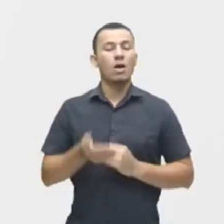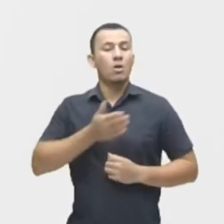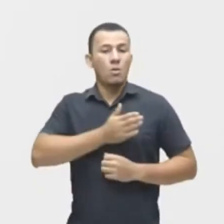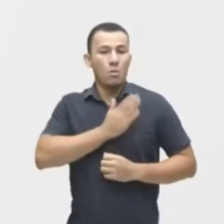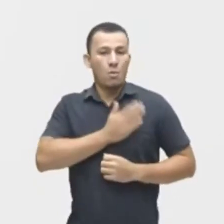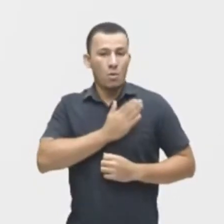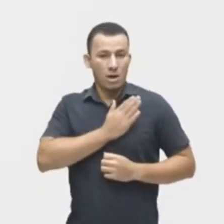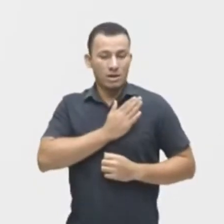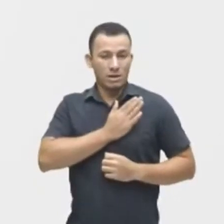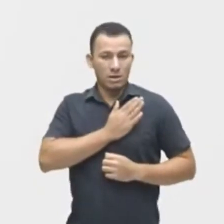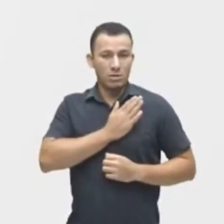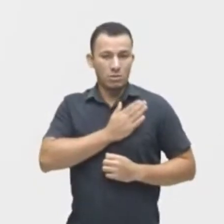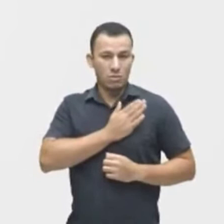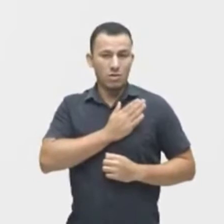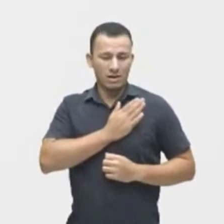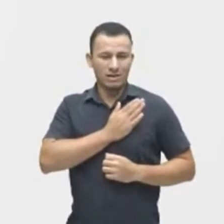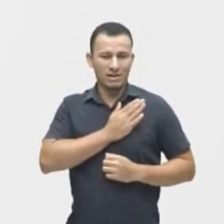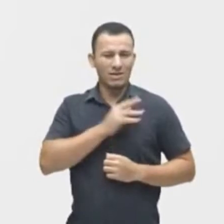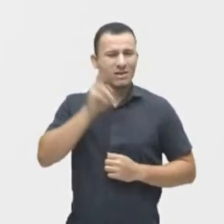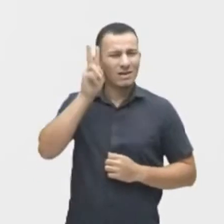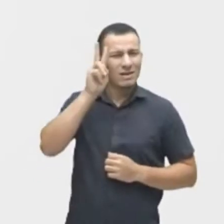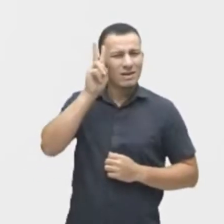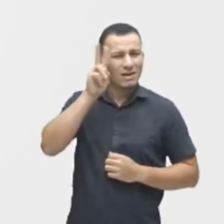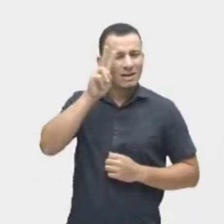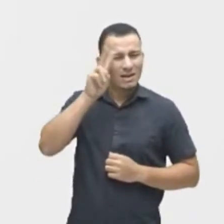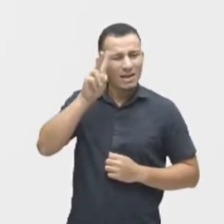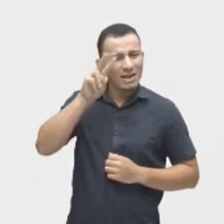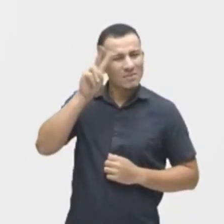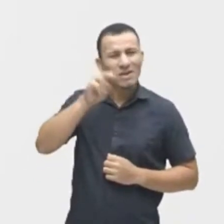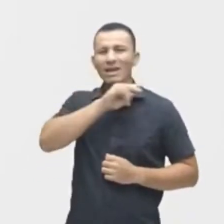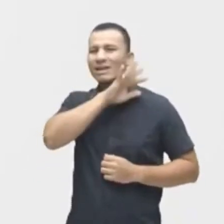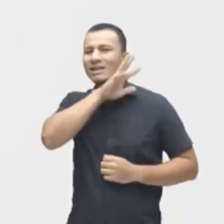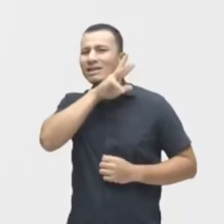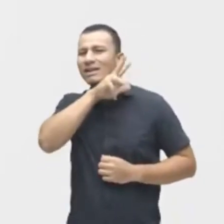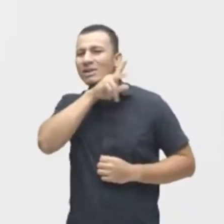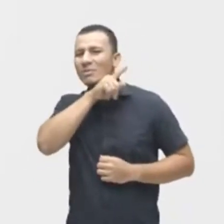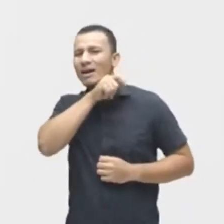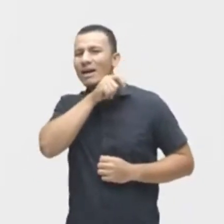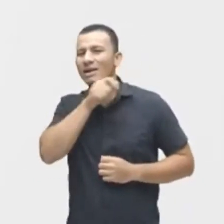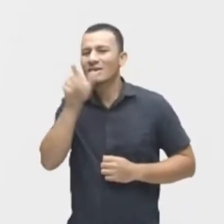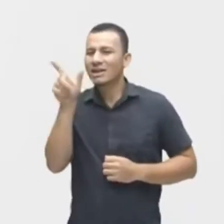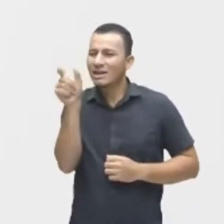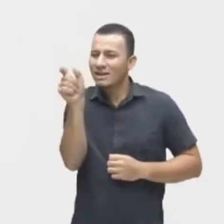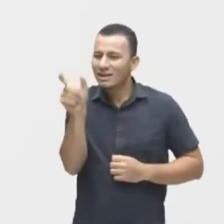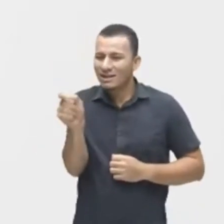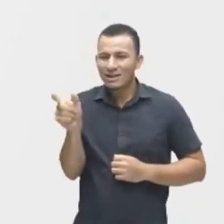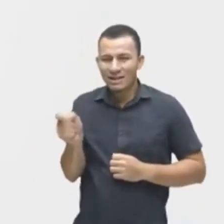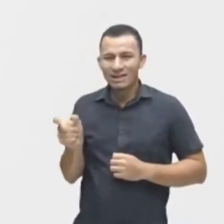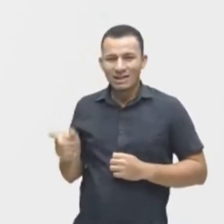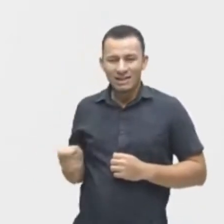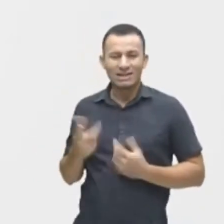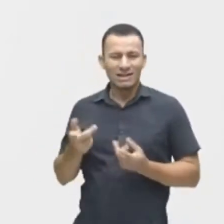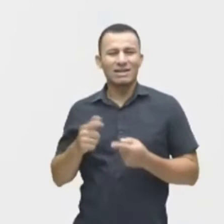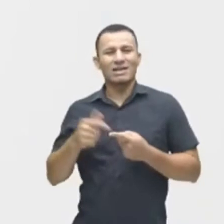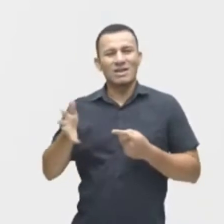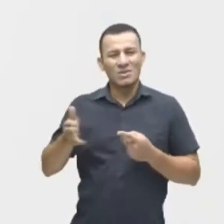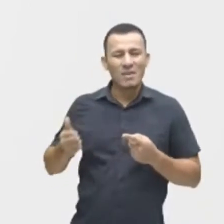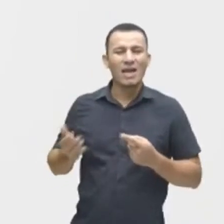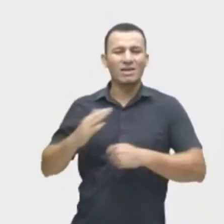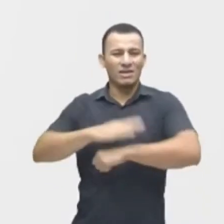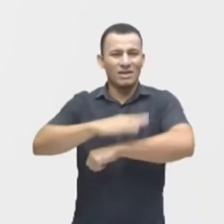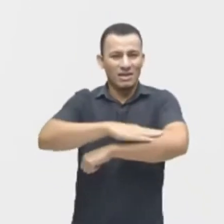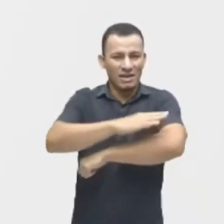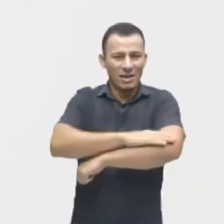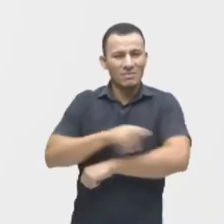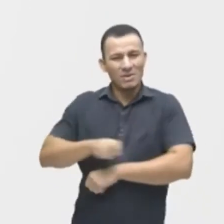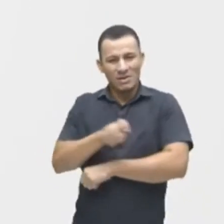dos vertebrados, nós já estudamos vertebrados, lembram? Quem são os vertebrados que nós estudamos? Peixes, anfíbios,